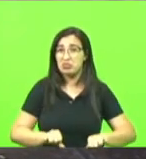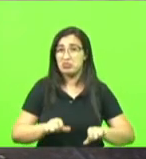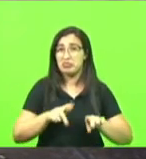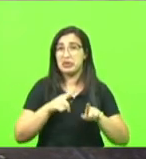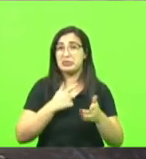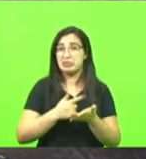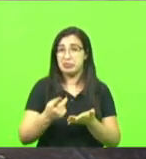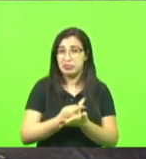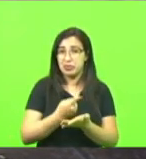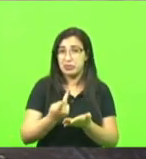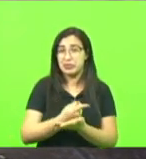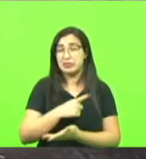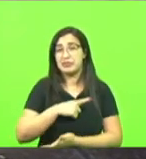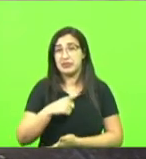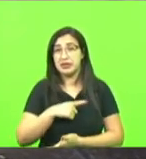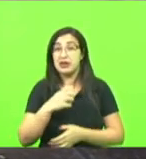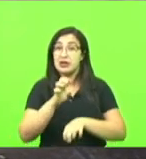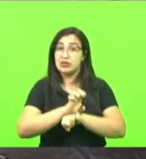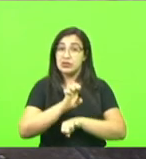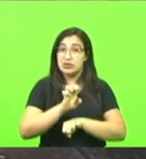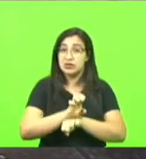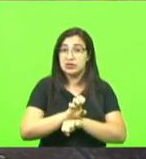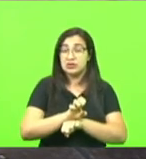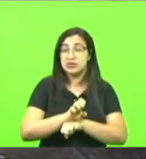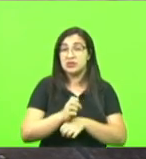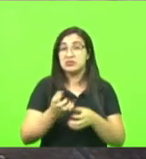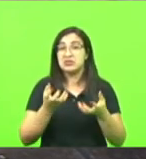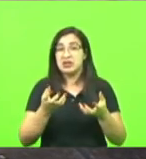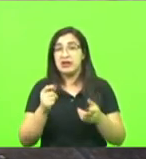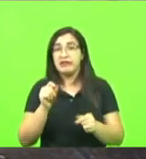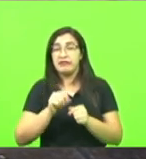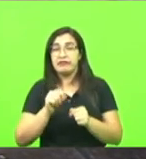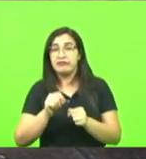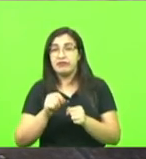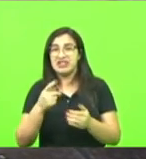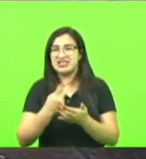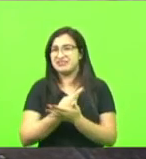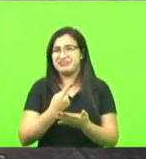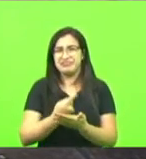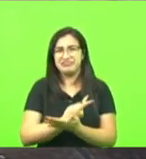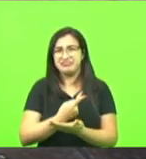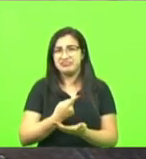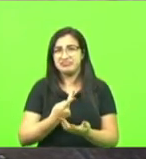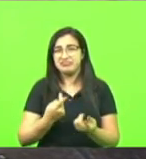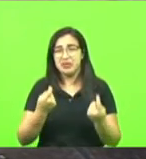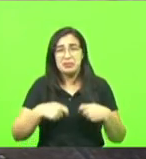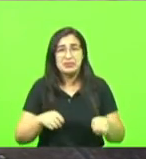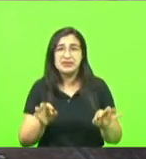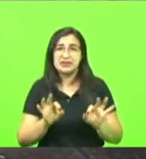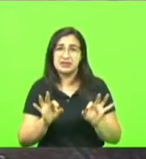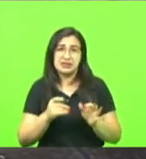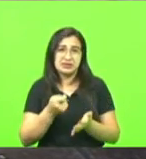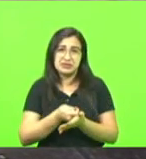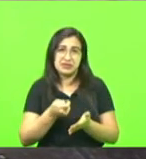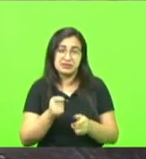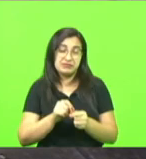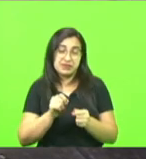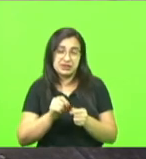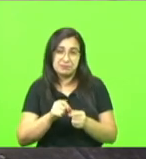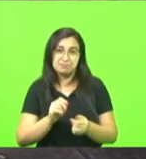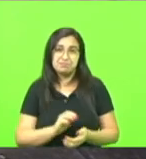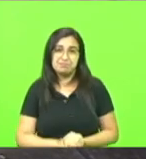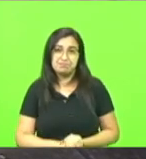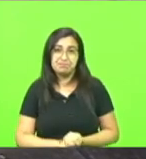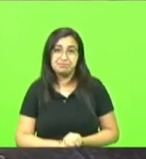que o Estado resolve fazer de forma ineficiente, tudo aquilo que o Estado resolve fazer e não devia estar fazendo. E, enquanto isso,